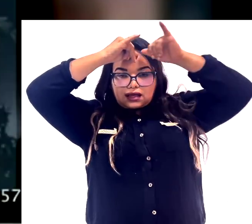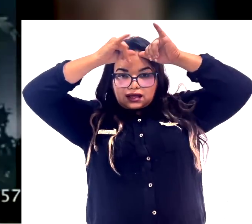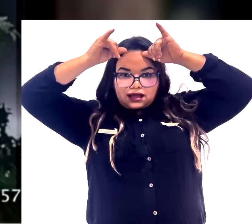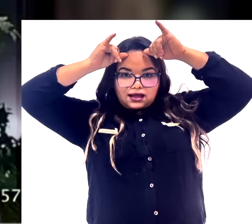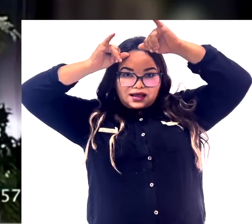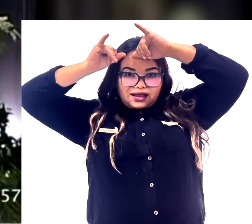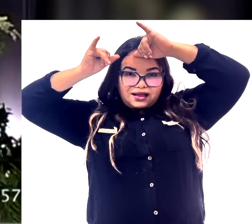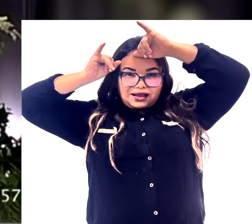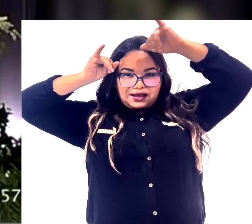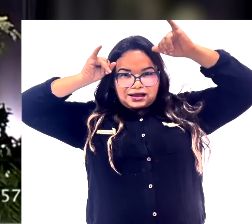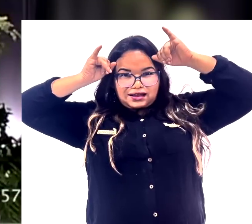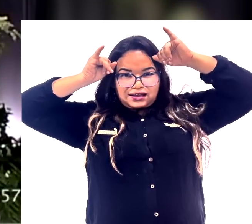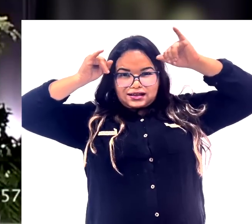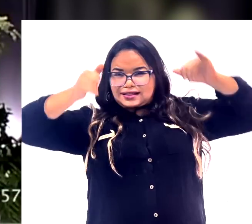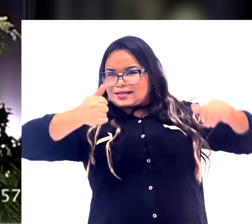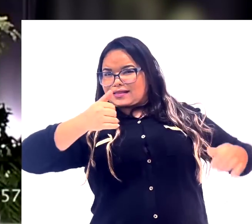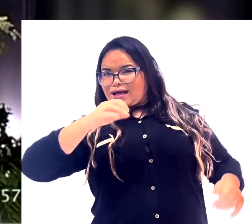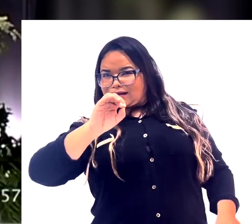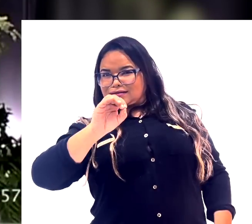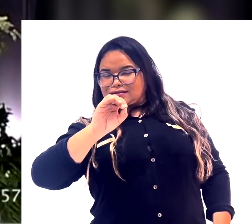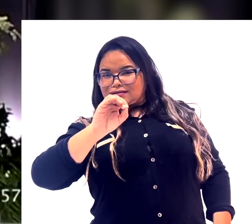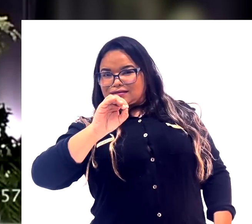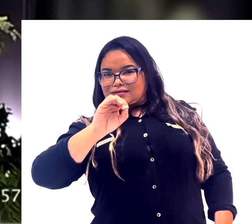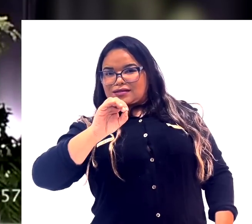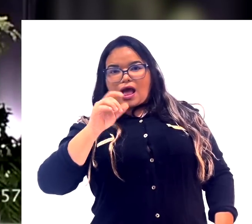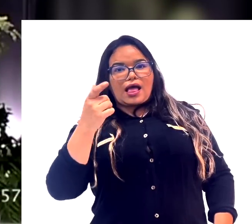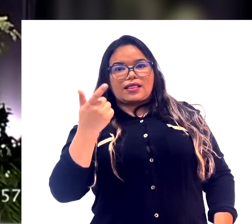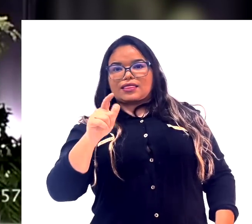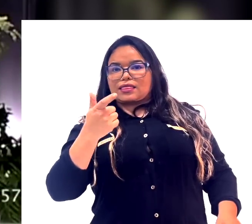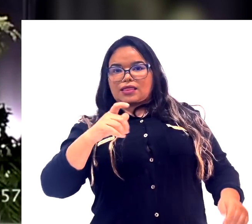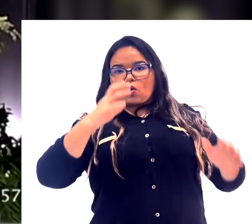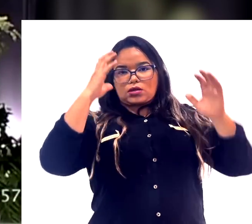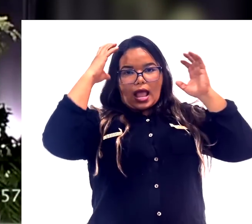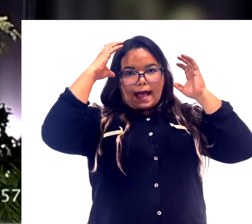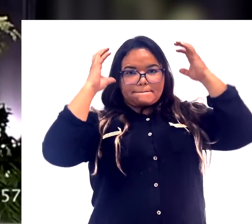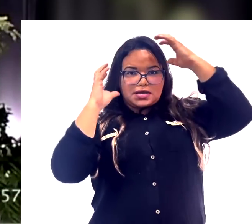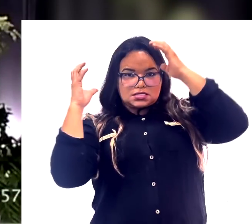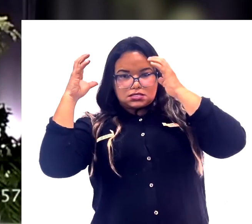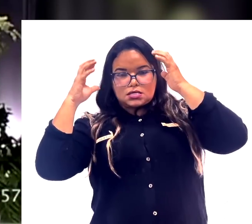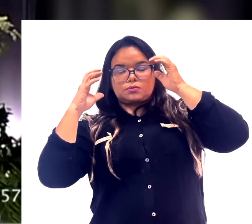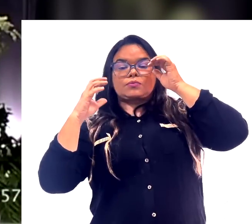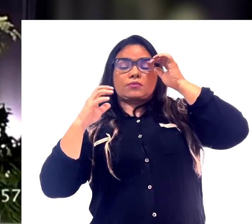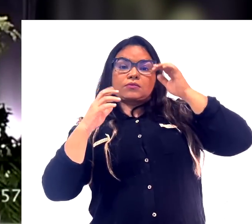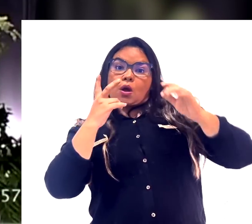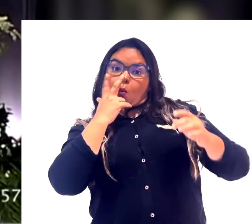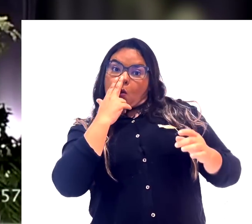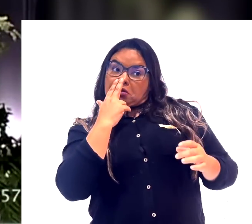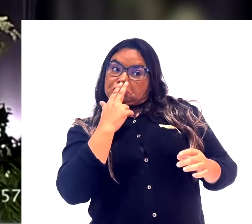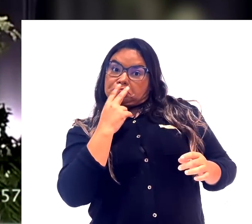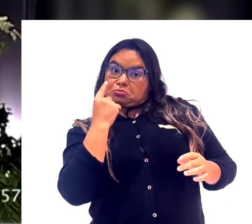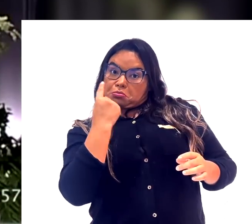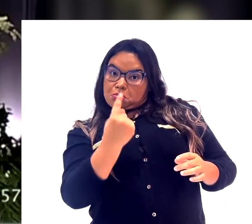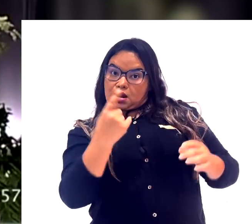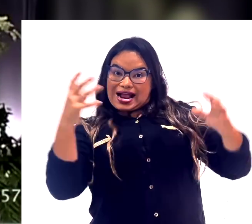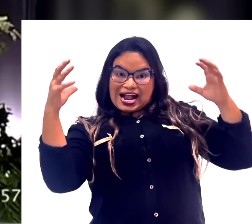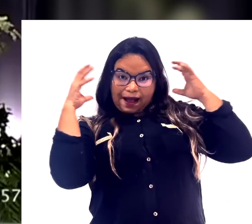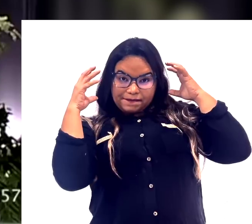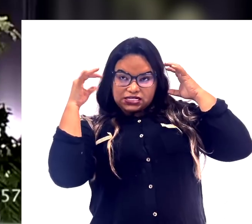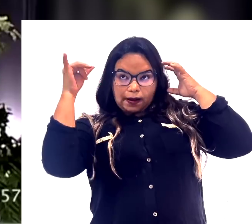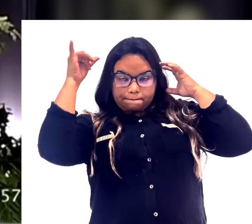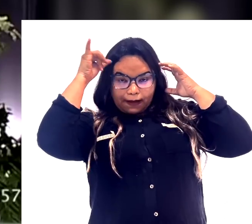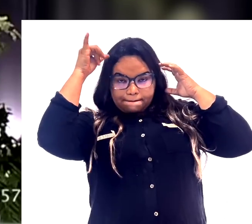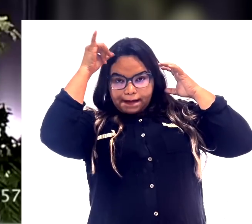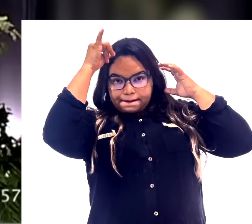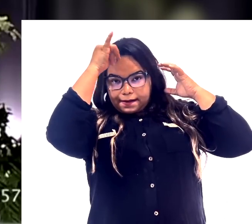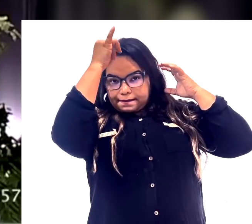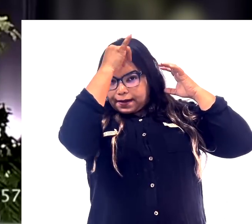Certo? Não há um número de cabeças mencionado aqui, então presumimos que havia só uma, com 10 chifres. Assim que